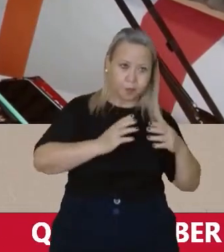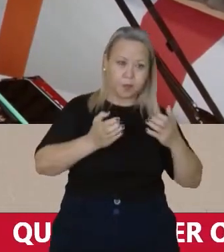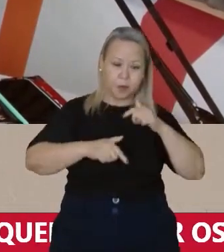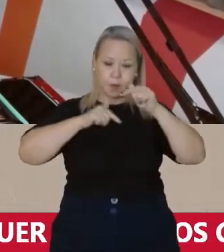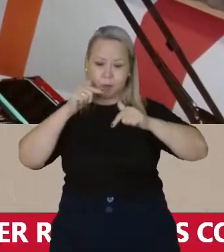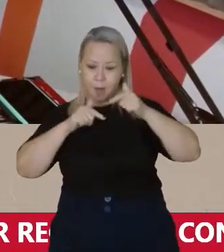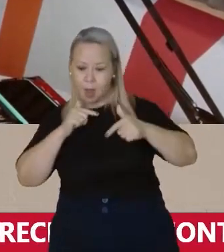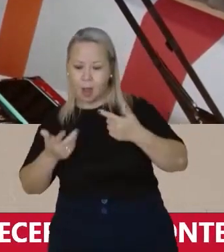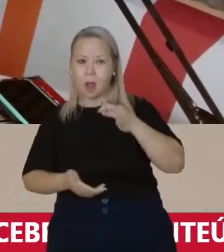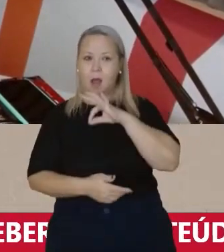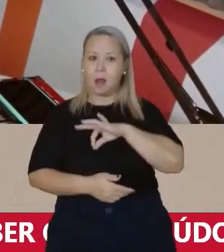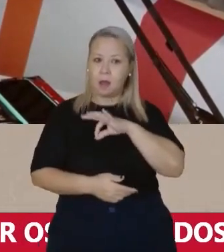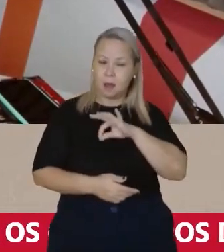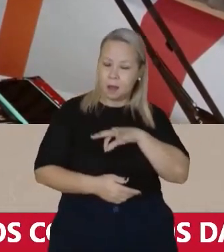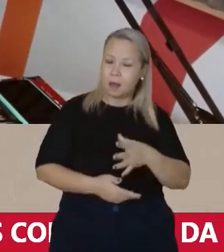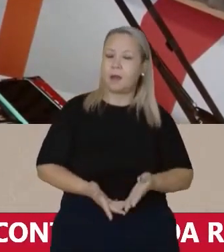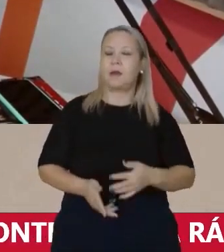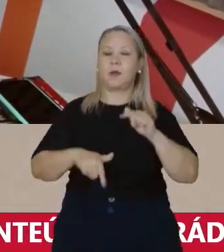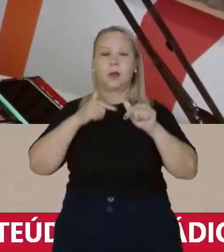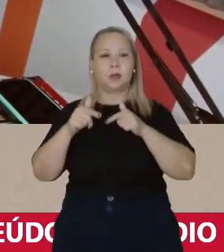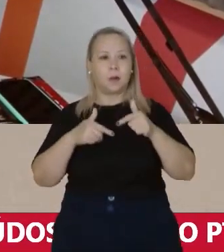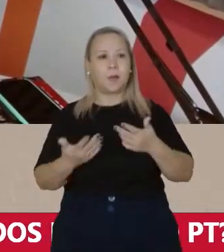PT já fez isso, sabe como fazer de novo.